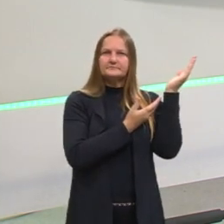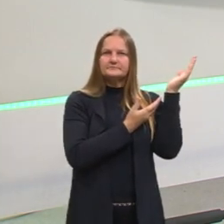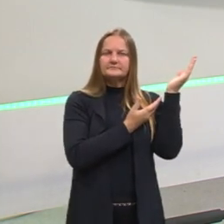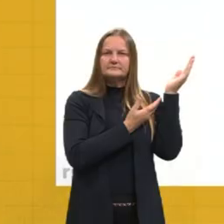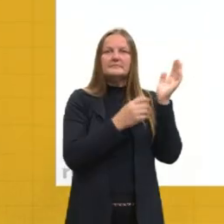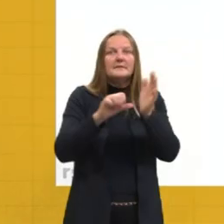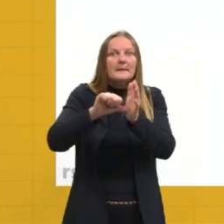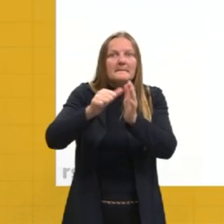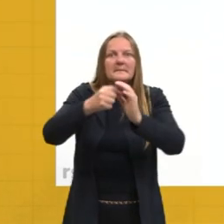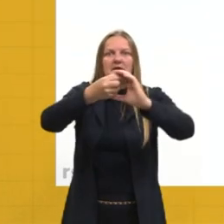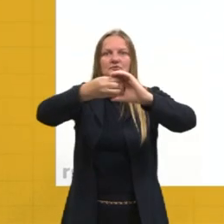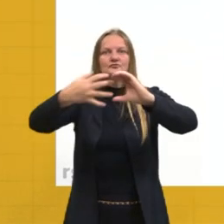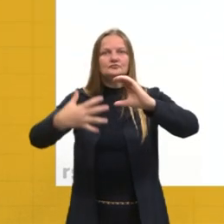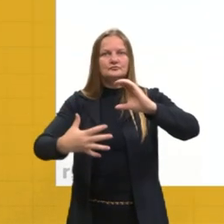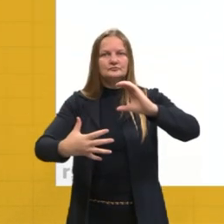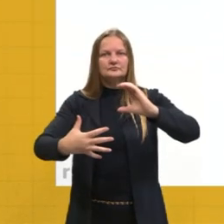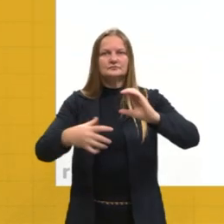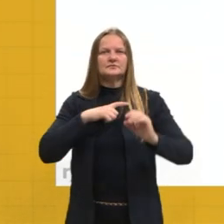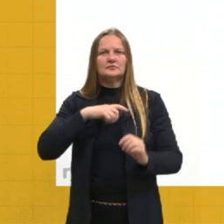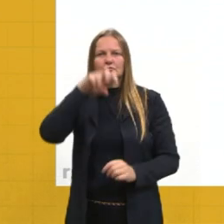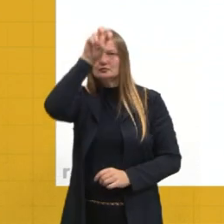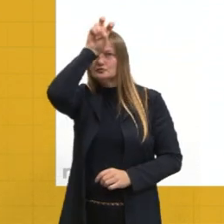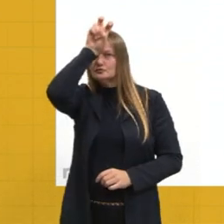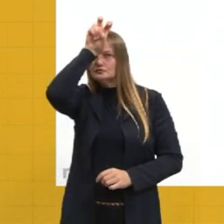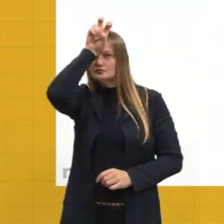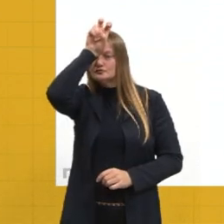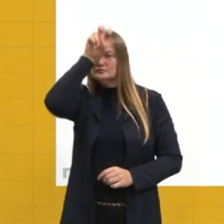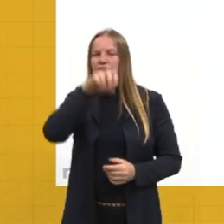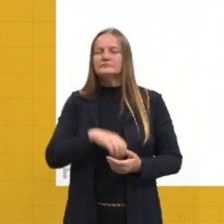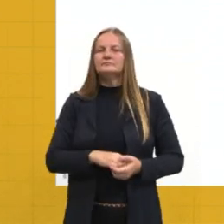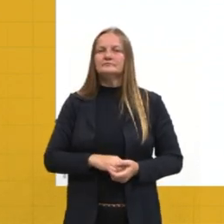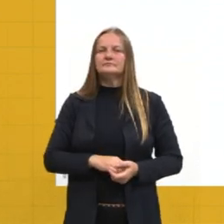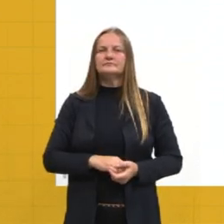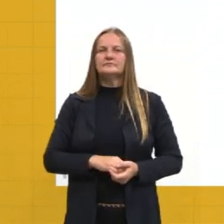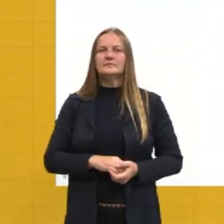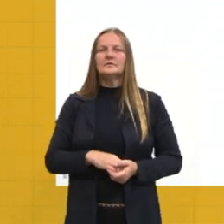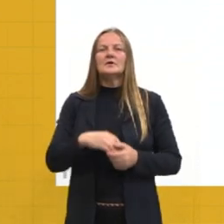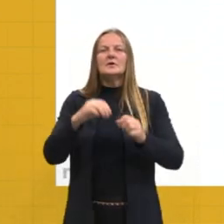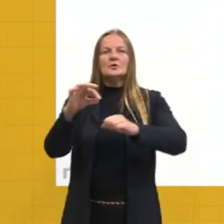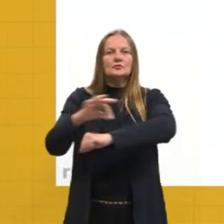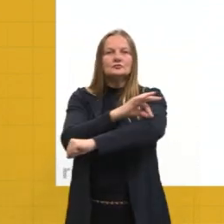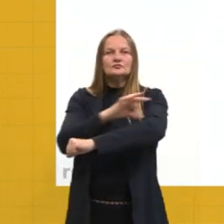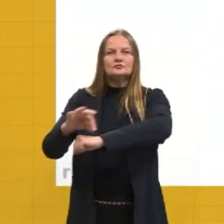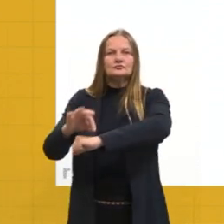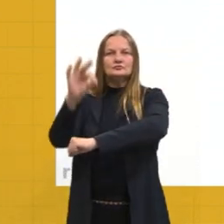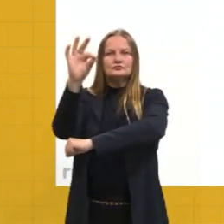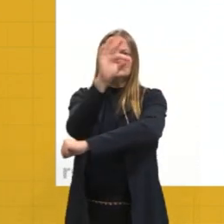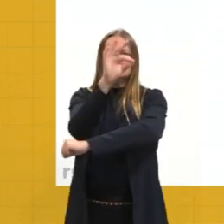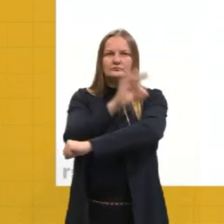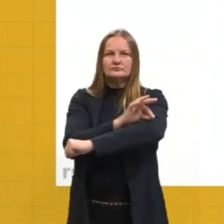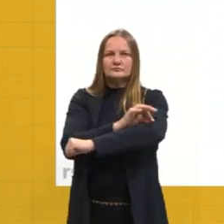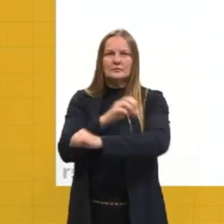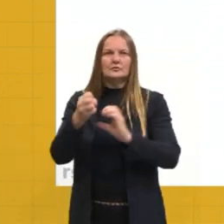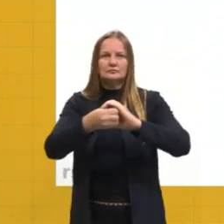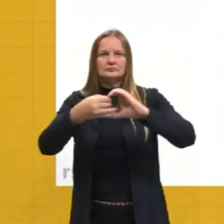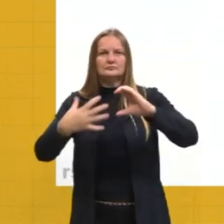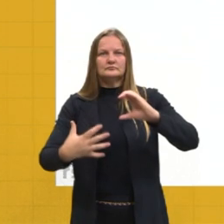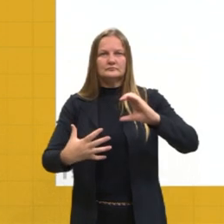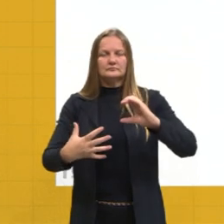principais características da de imediato aqui do Egito tá nós temos na arquitetura né definimos